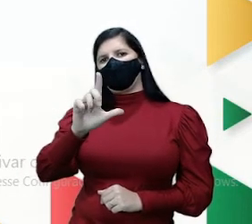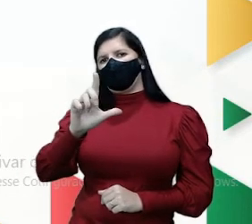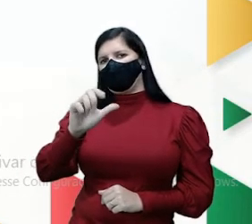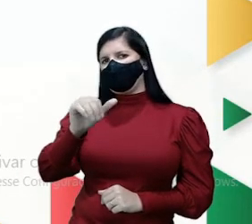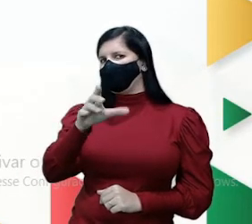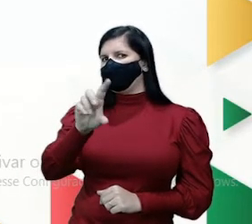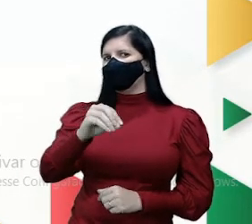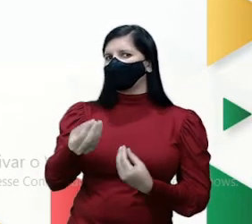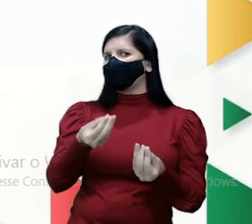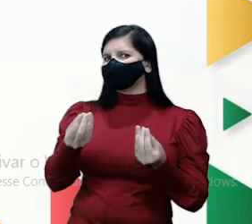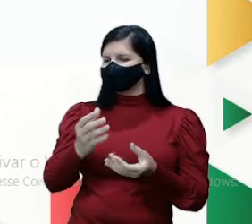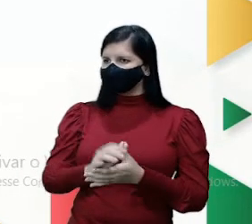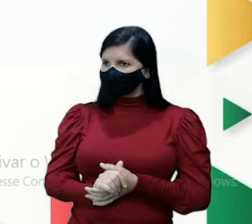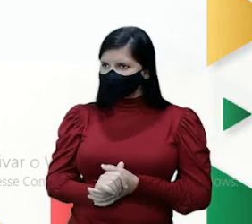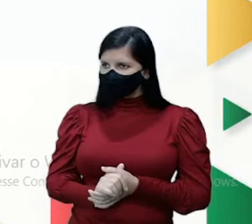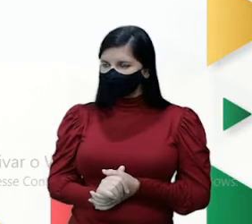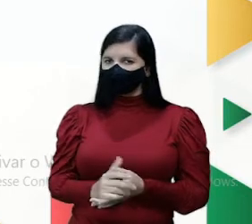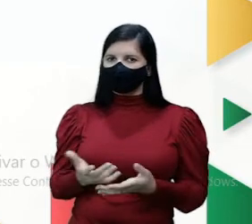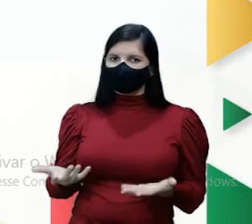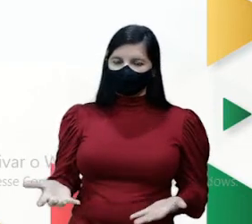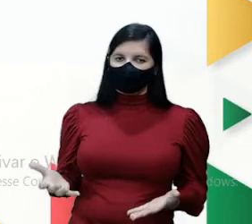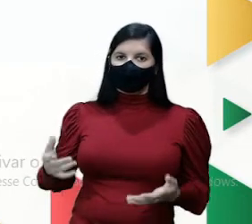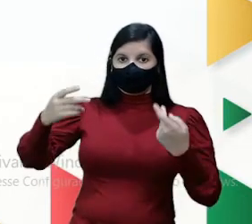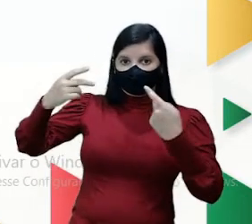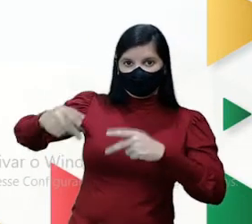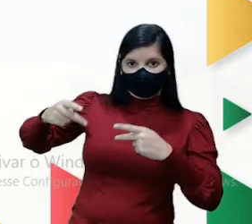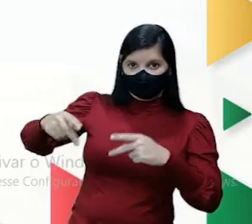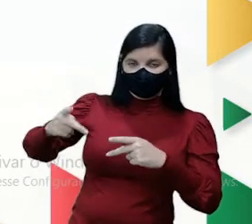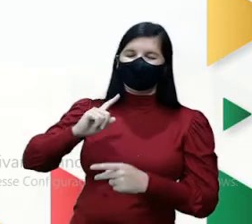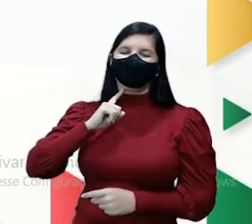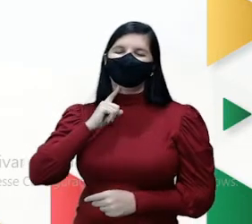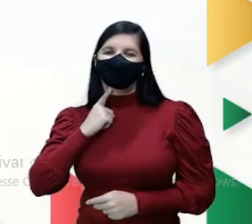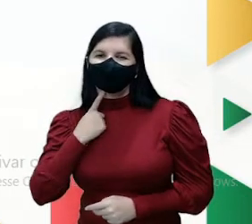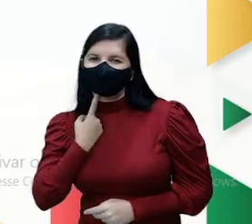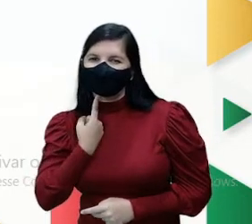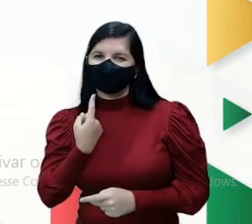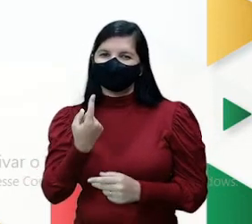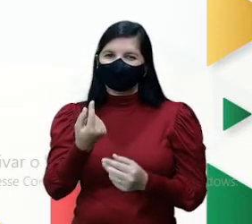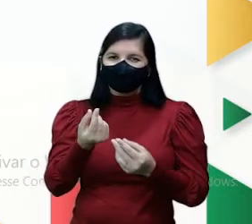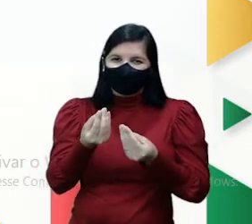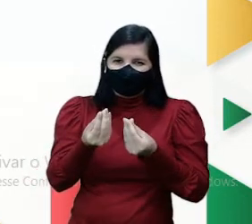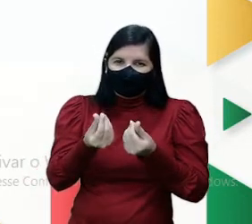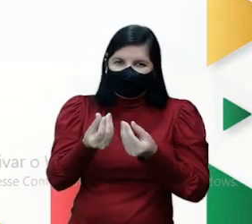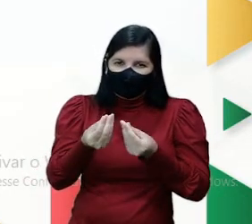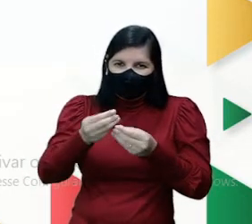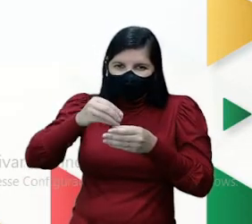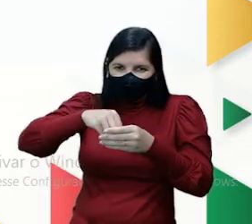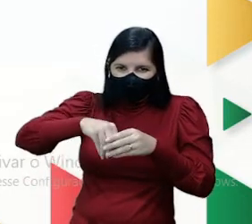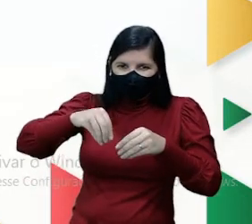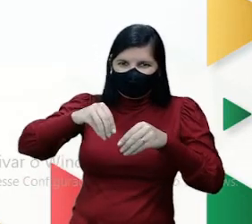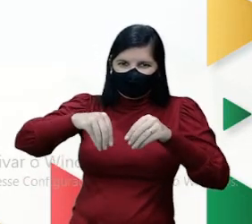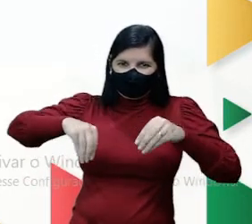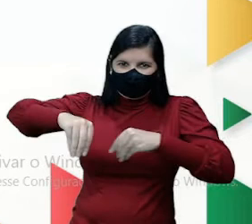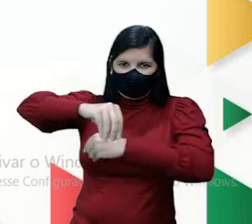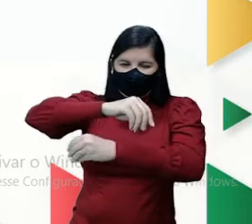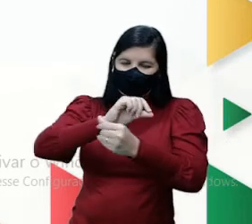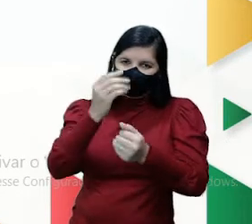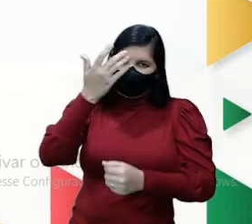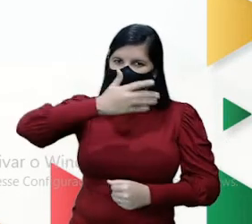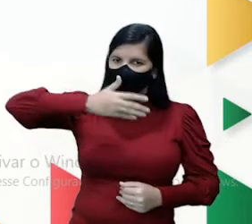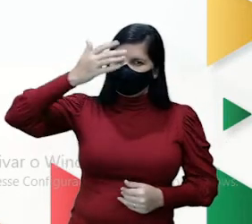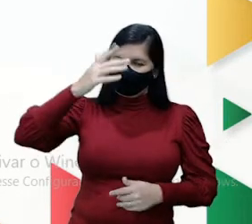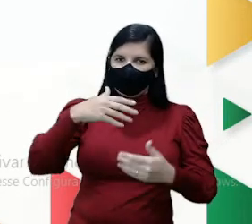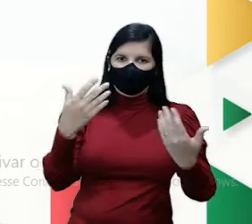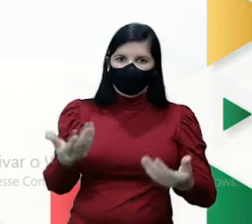As partículas, no caso as partículas de impurezas, elas estão presentes ali na água. Elas são pequenas e